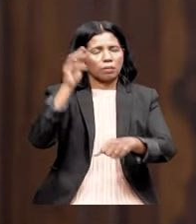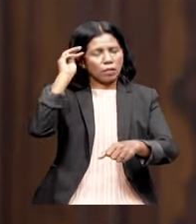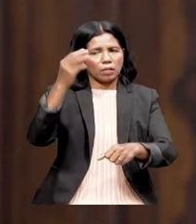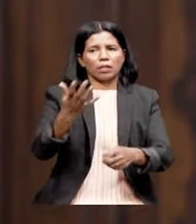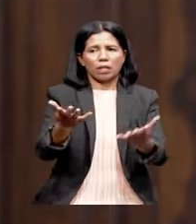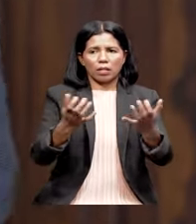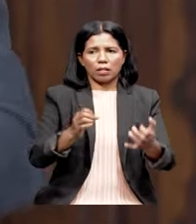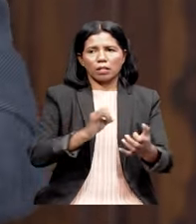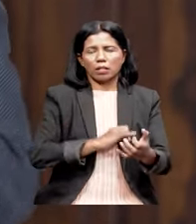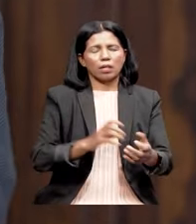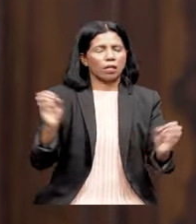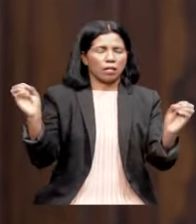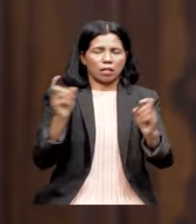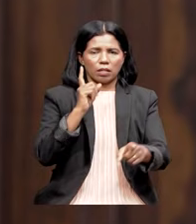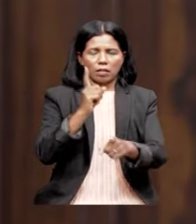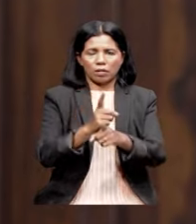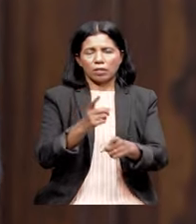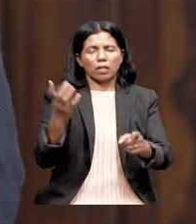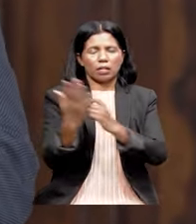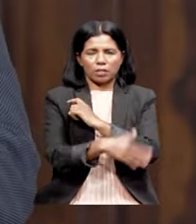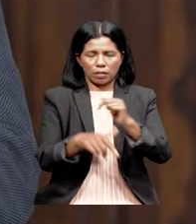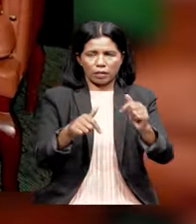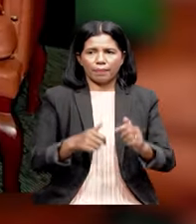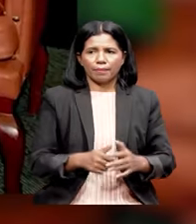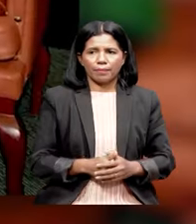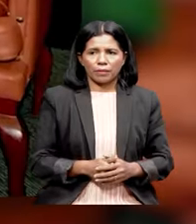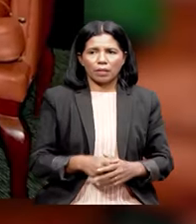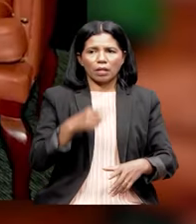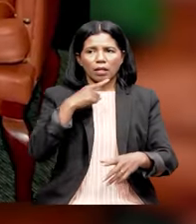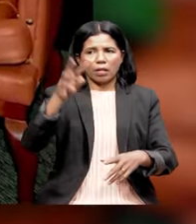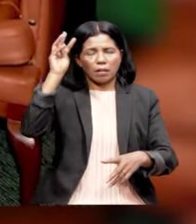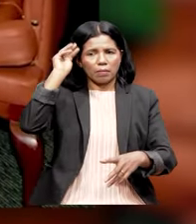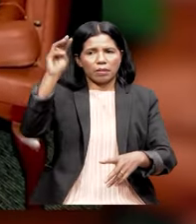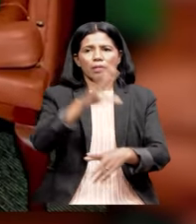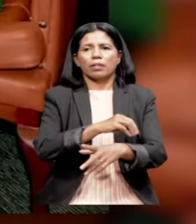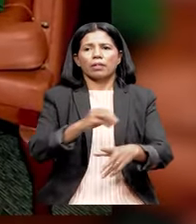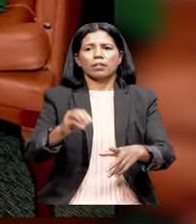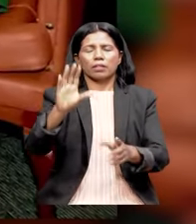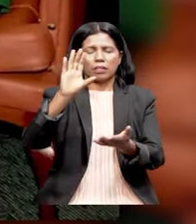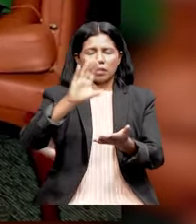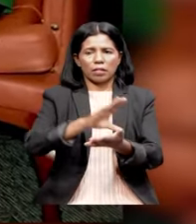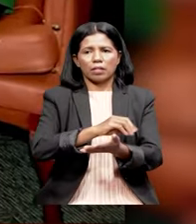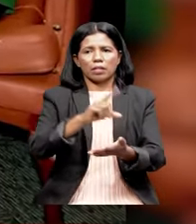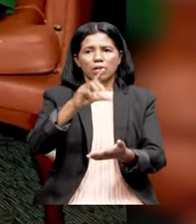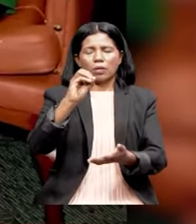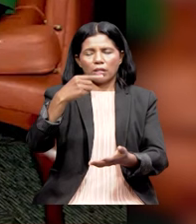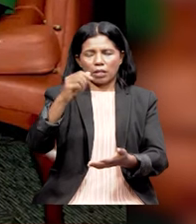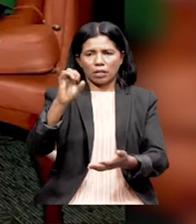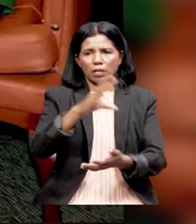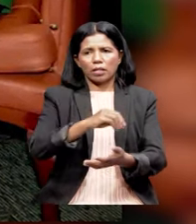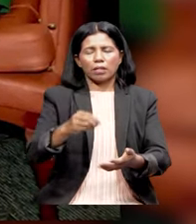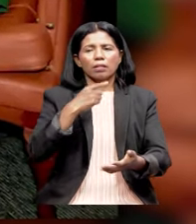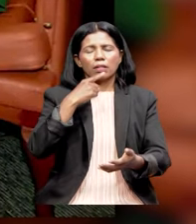ne bahau impossible iha raidane. Adol mandu mos kritika eis ministro ensino superior ciencia no cultura Longinus dos Santos tamo